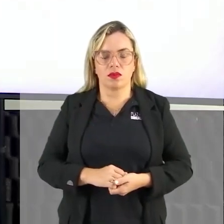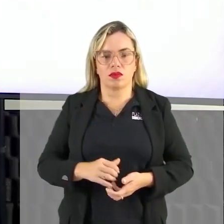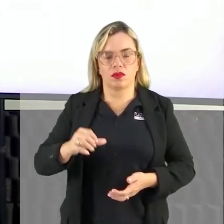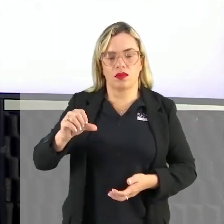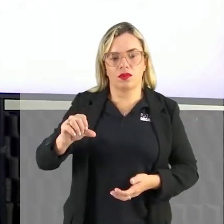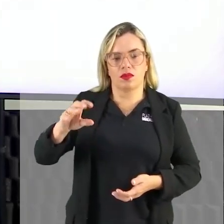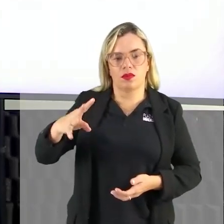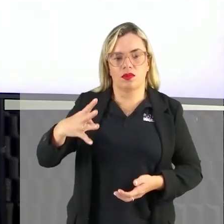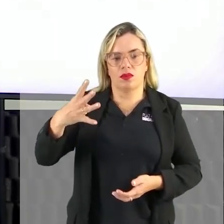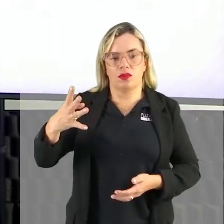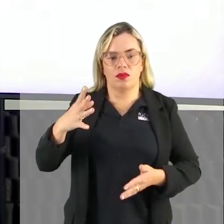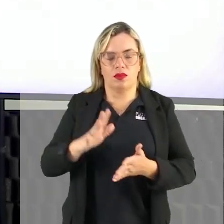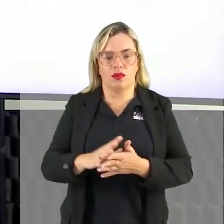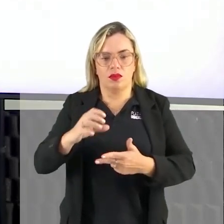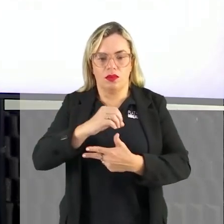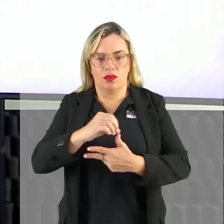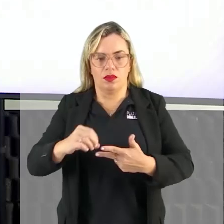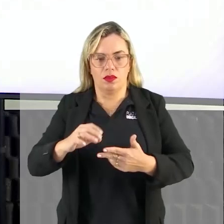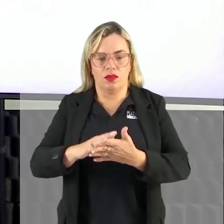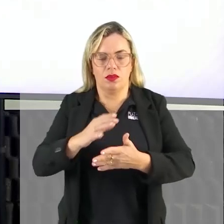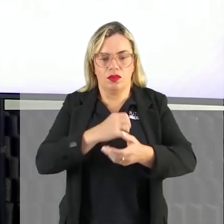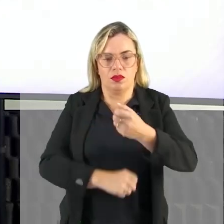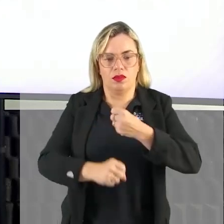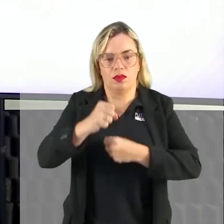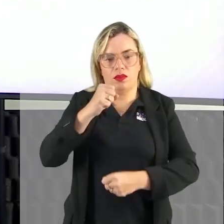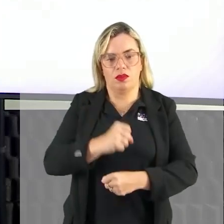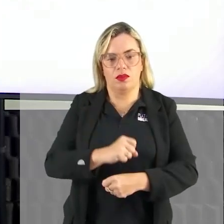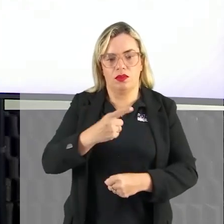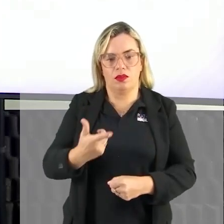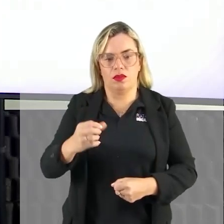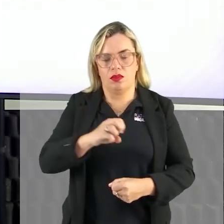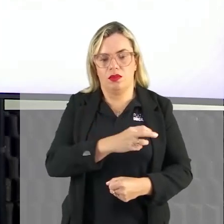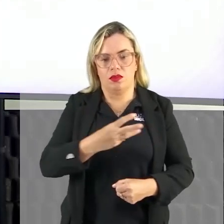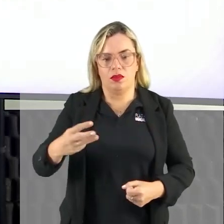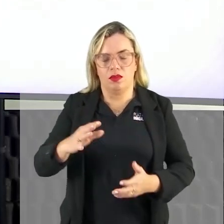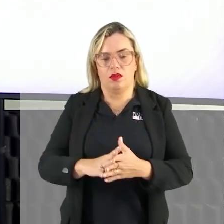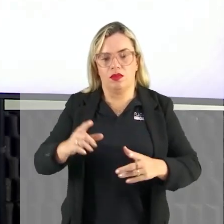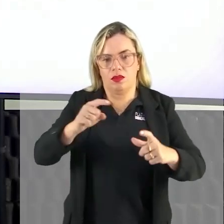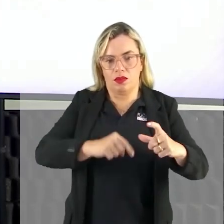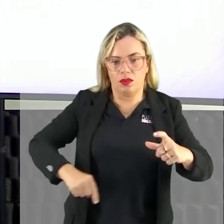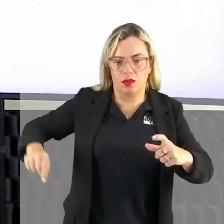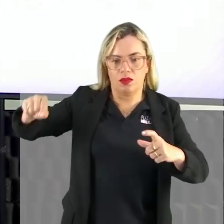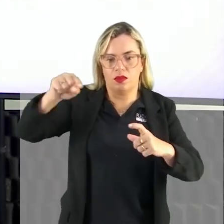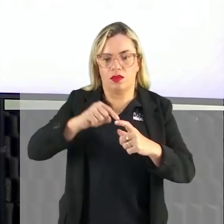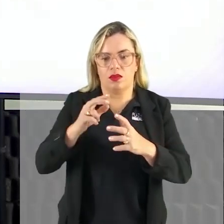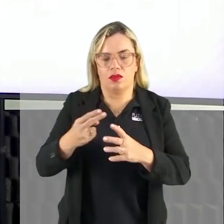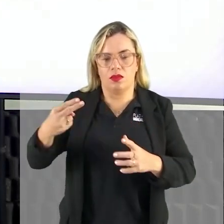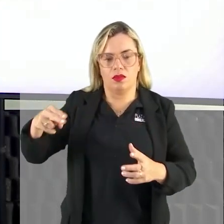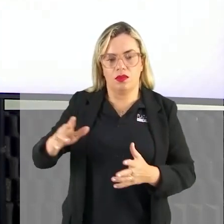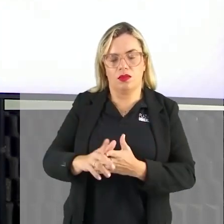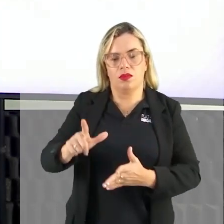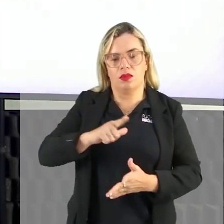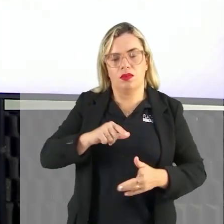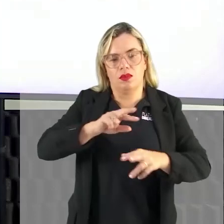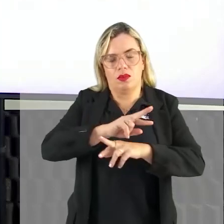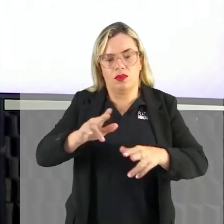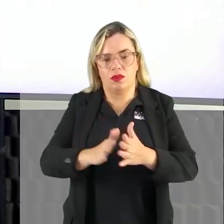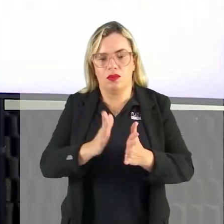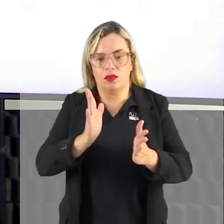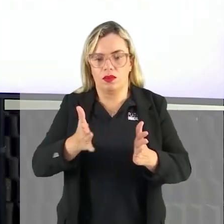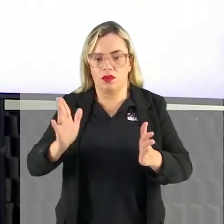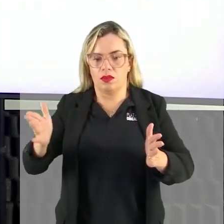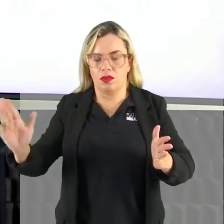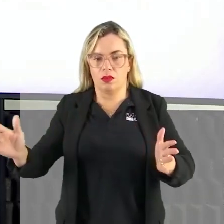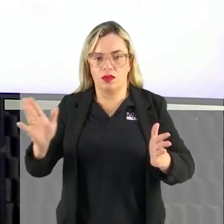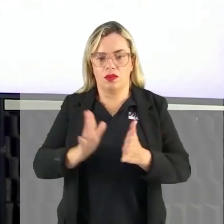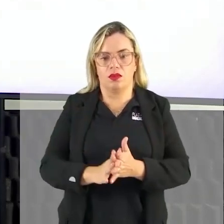Questão 94, Enem 2023, diz que o ciclo de nitrogênio é composto por várias etapas, conforme a